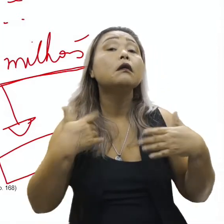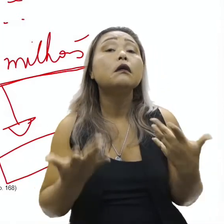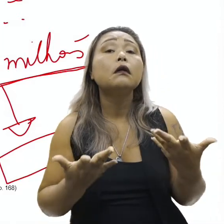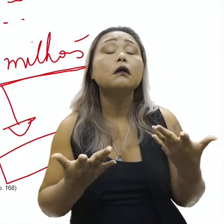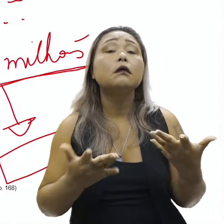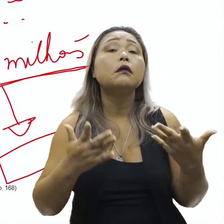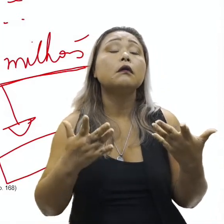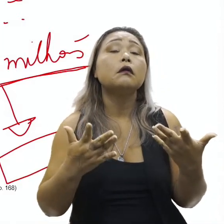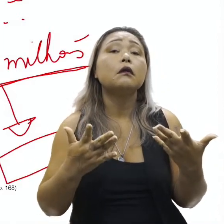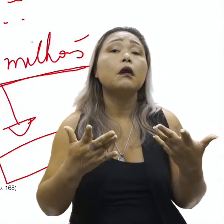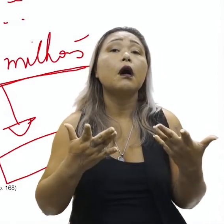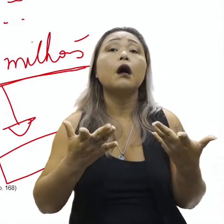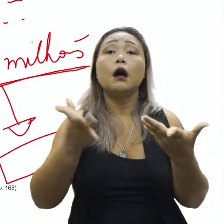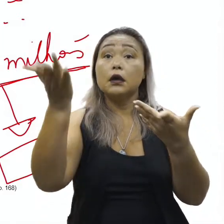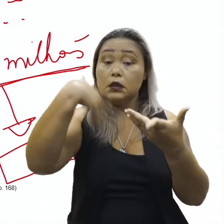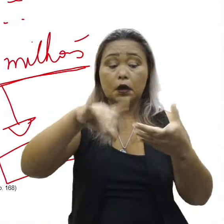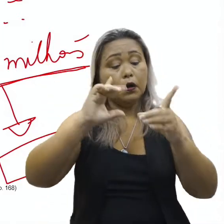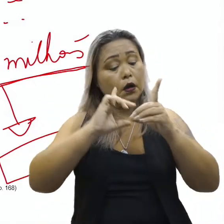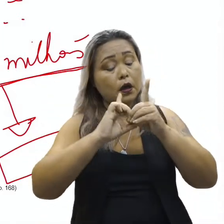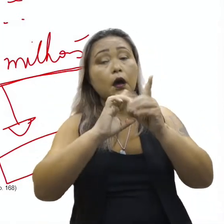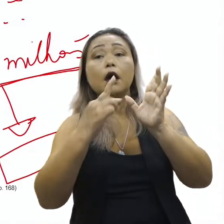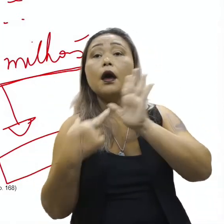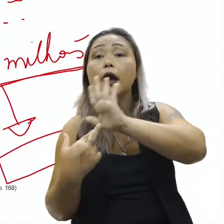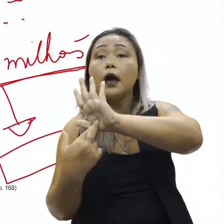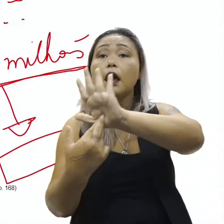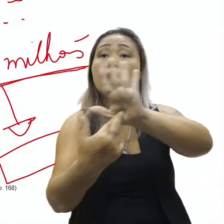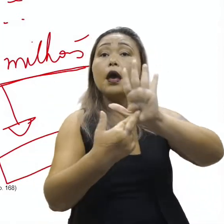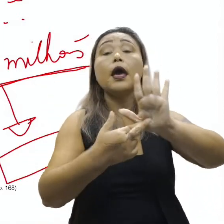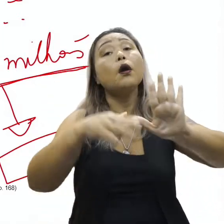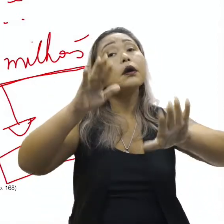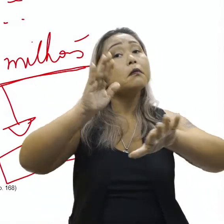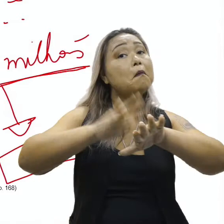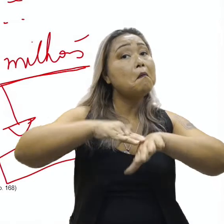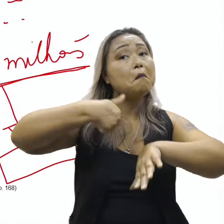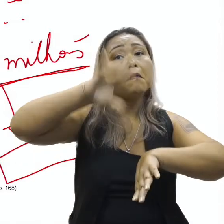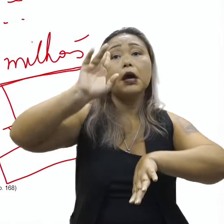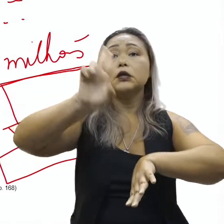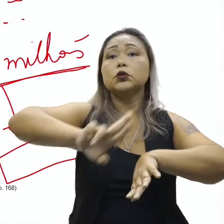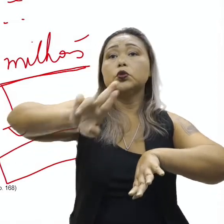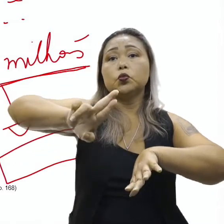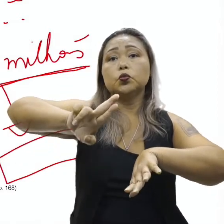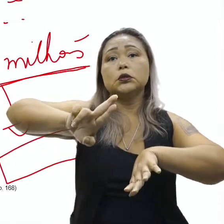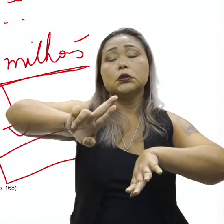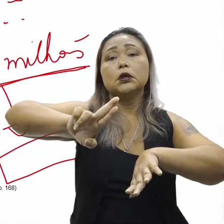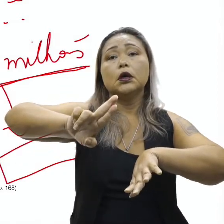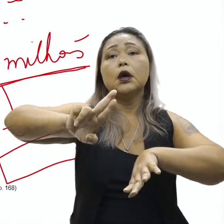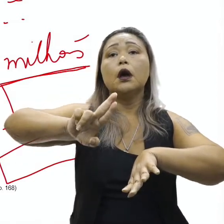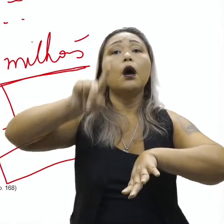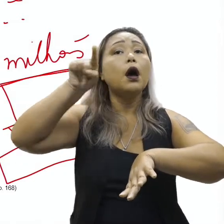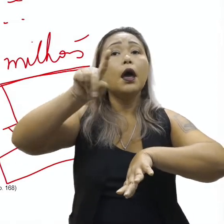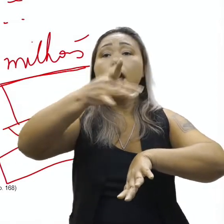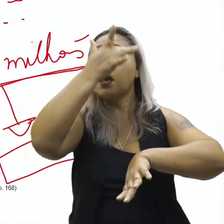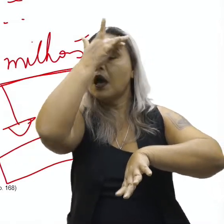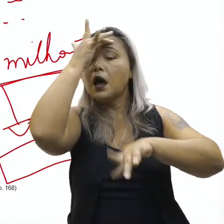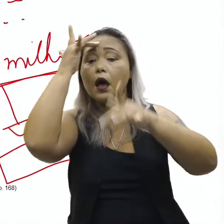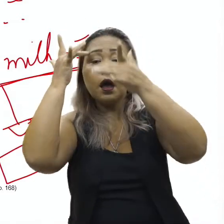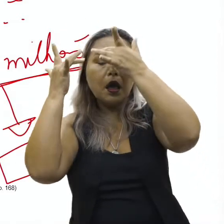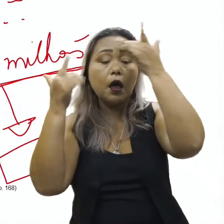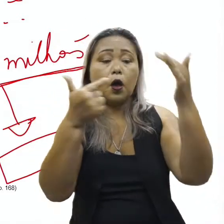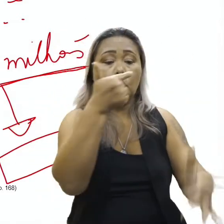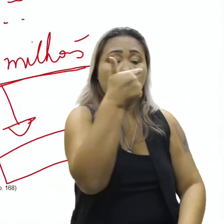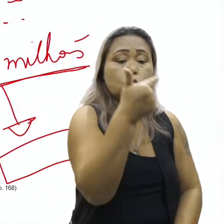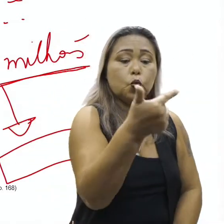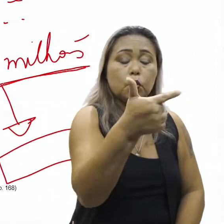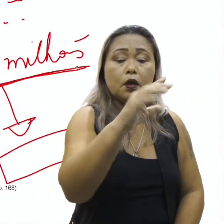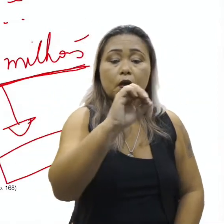a democracia representativa é a que mais se usa. Porque, no caso, essas pessoas, esses 220